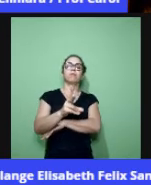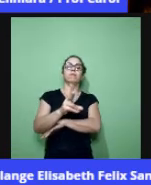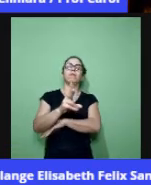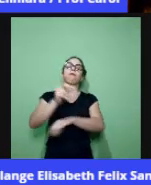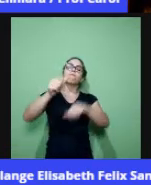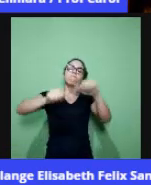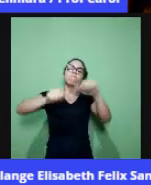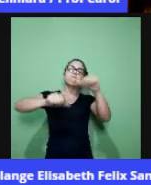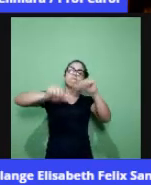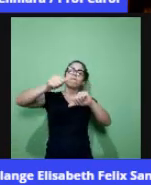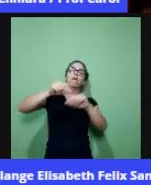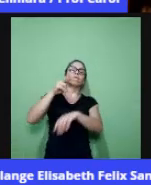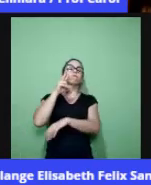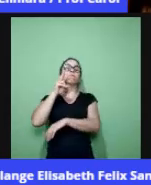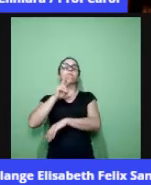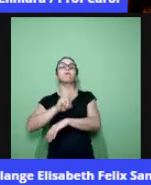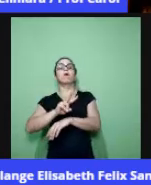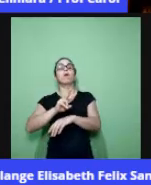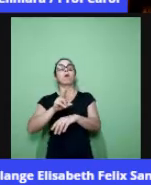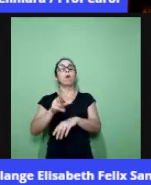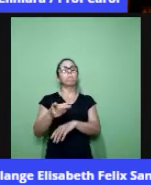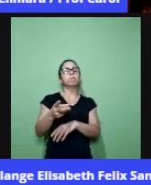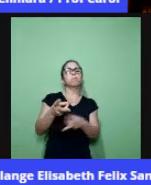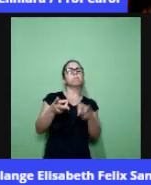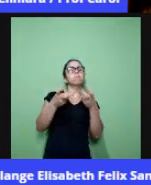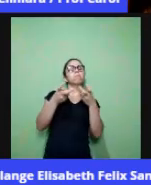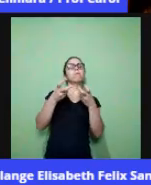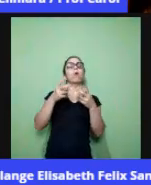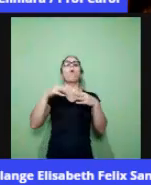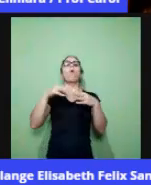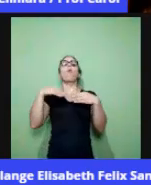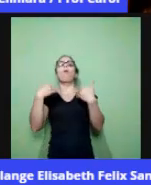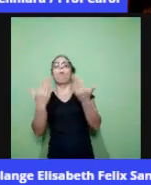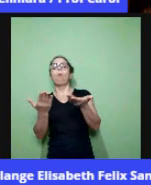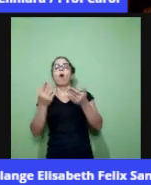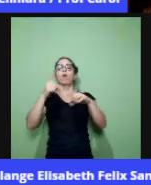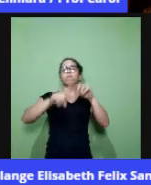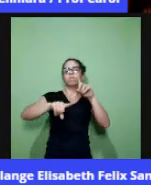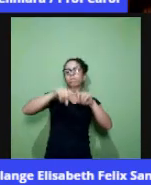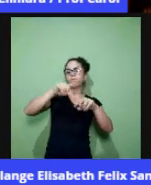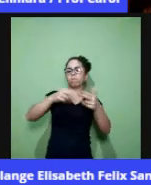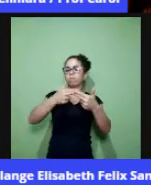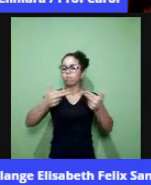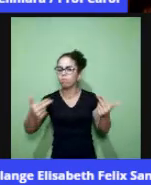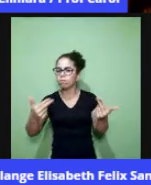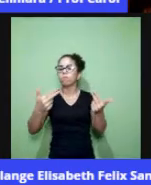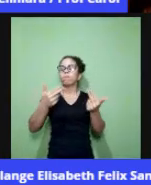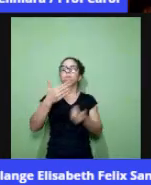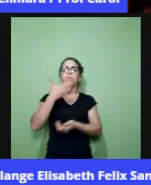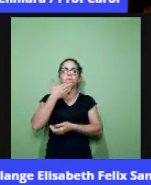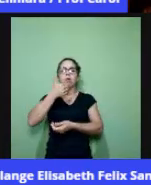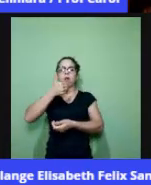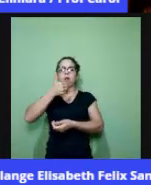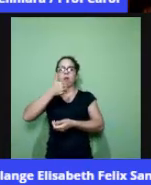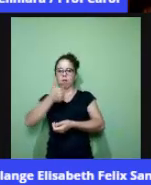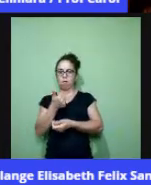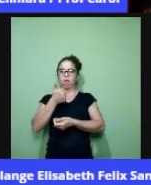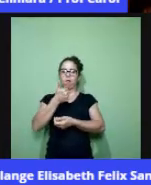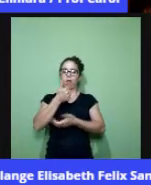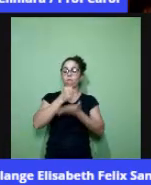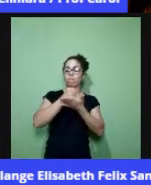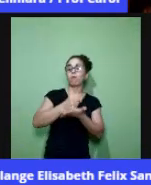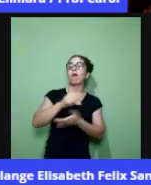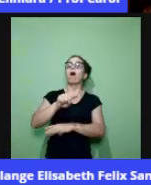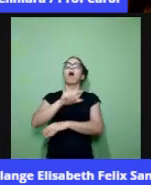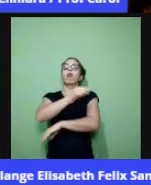avaliando, vendo qual recurso que melhor vai atendê-lo. E como a Carol acabou de falar, a gente pode sim escolher um recurso que não vai dar